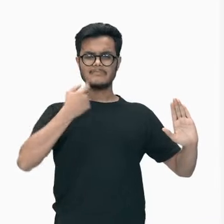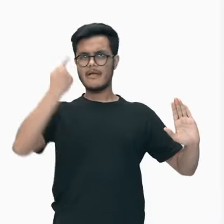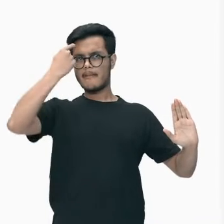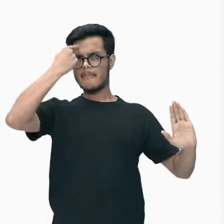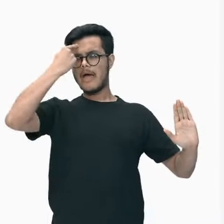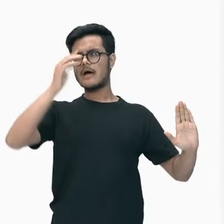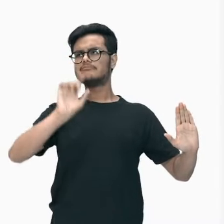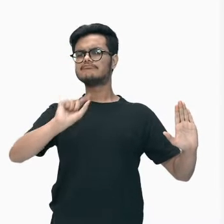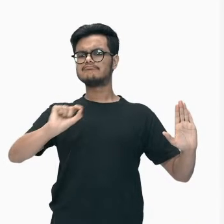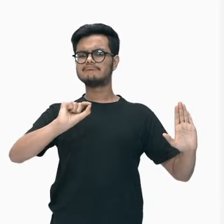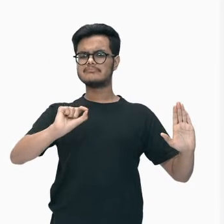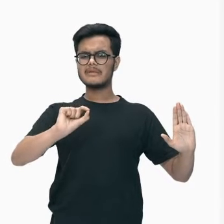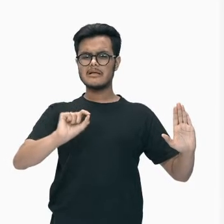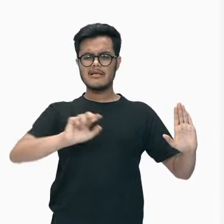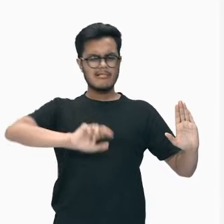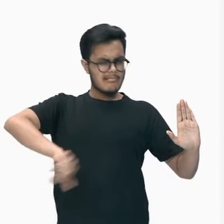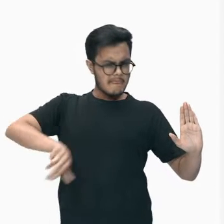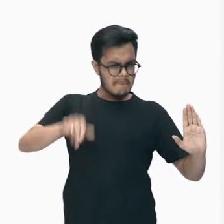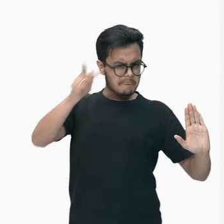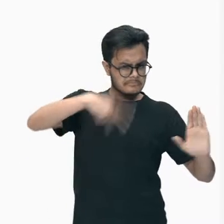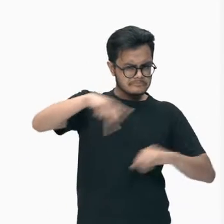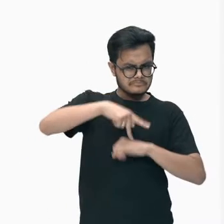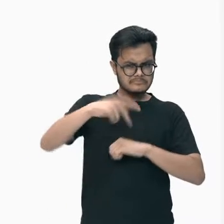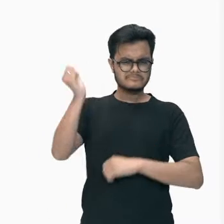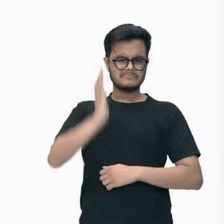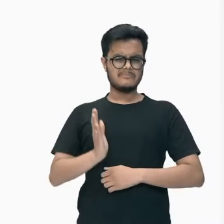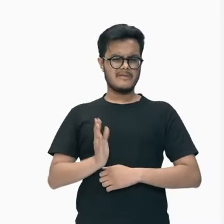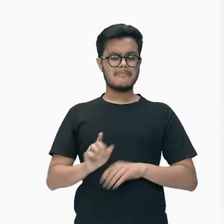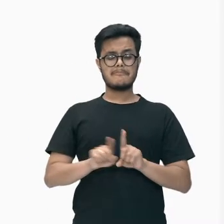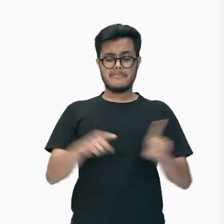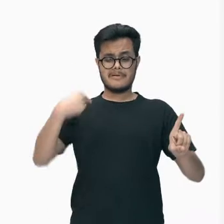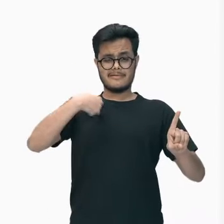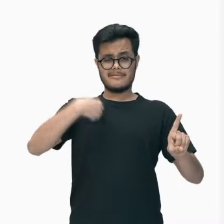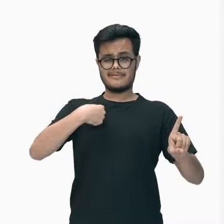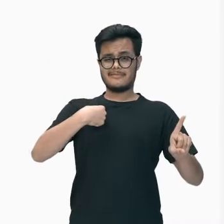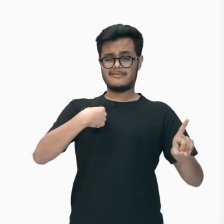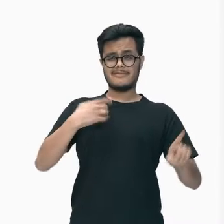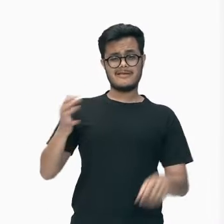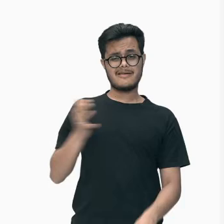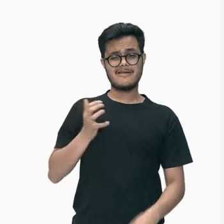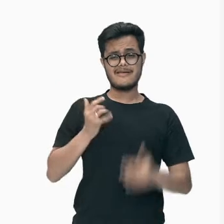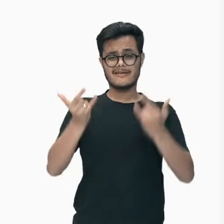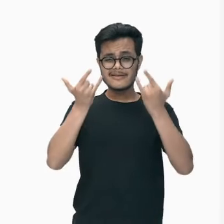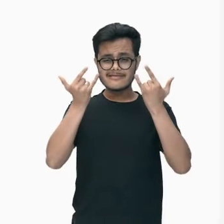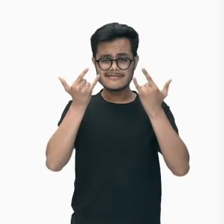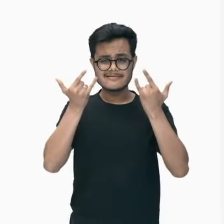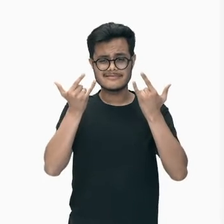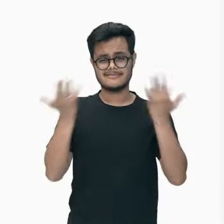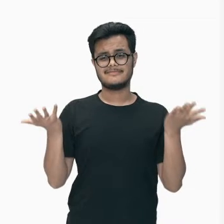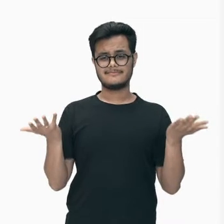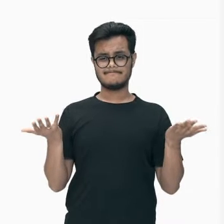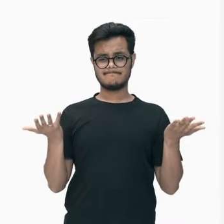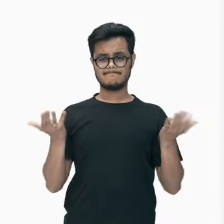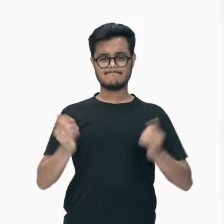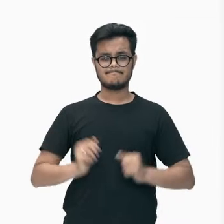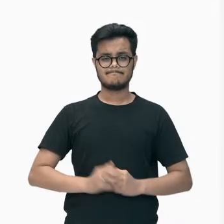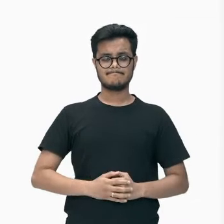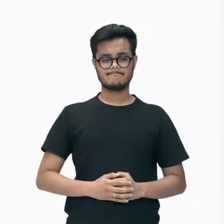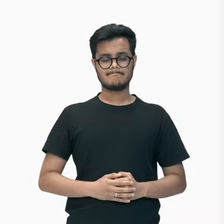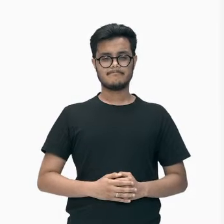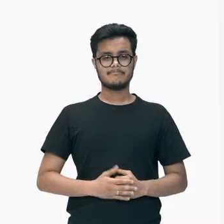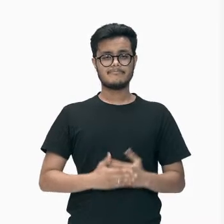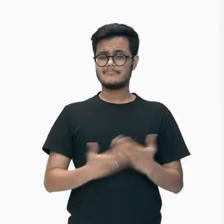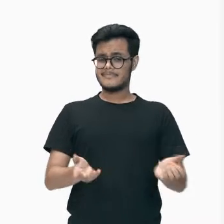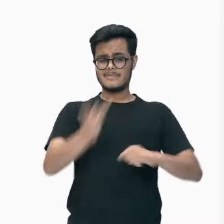pensando no país como um todo, eles estão pensando nos seus privilégios, né? Então, se o país vai